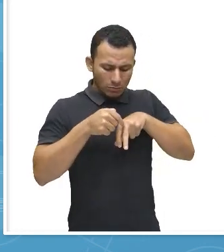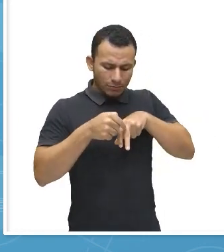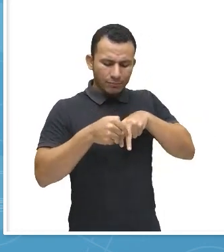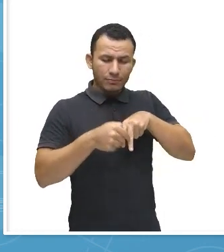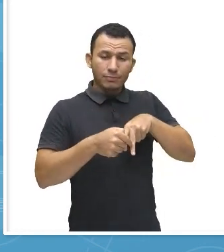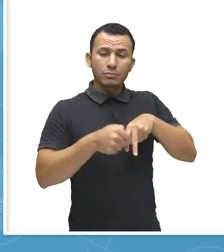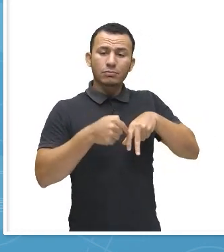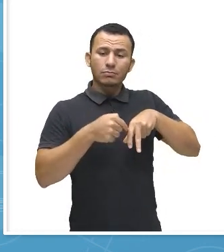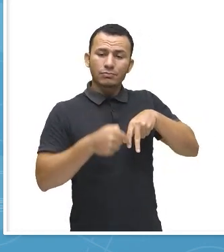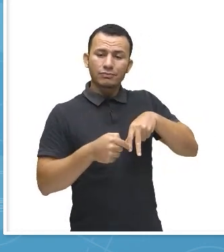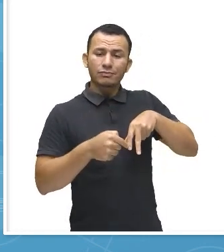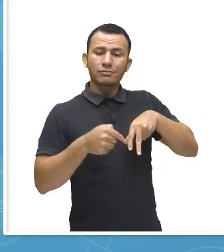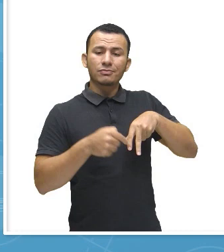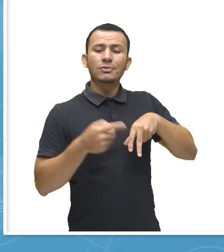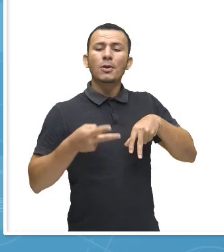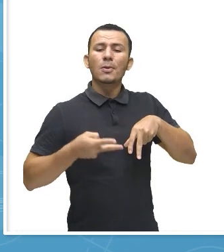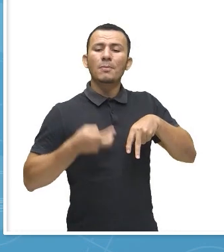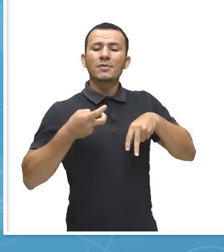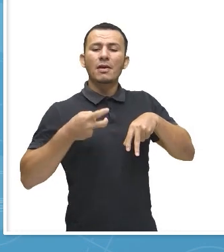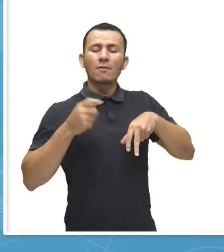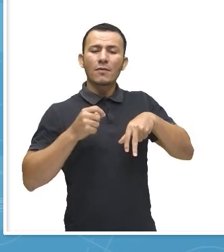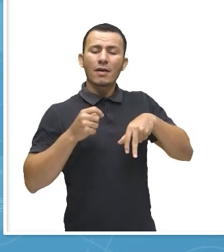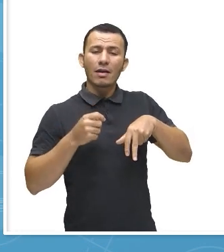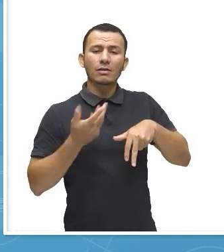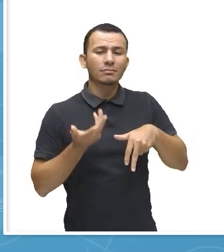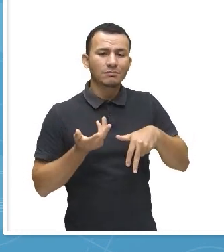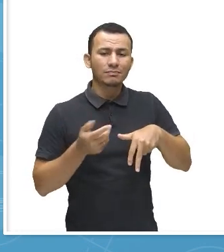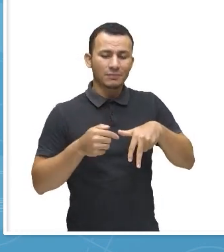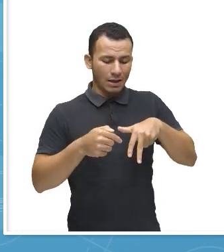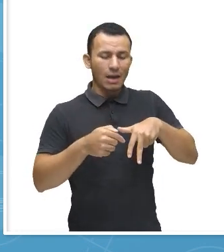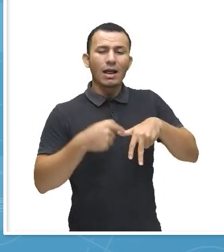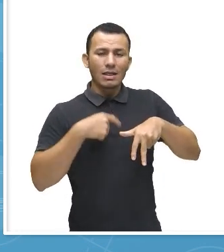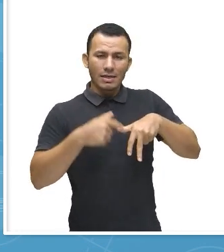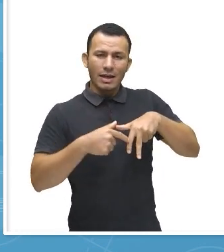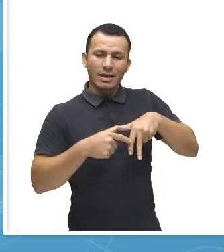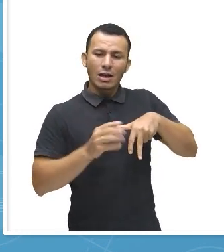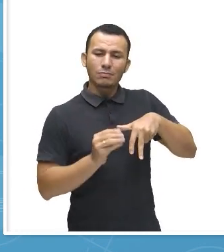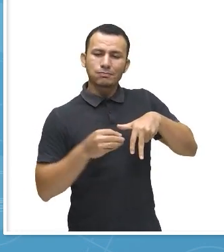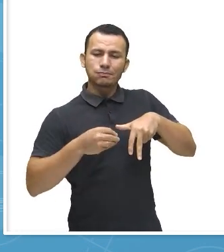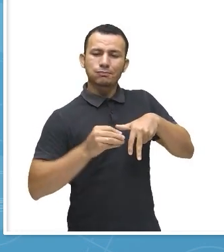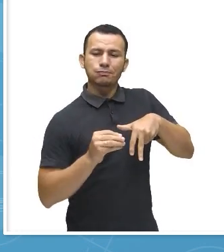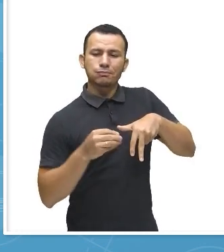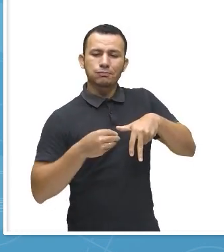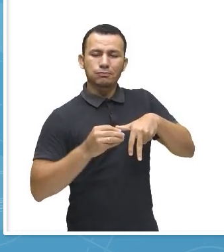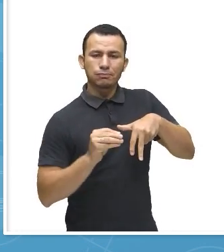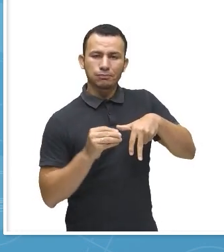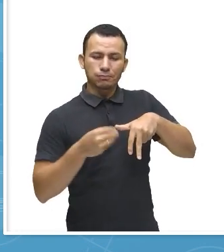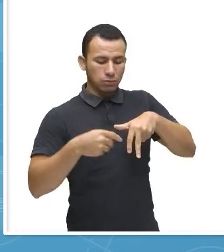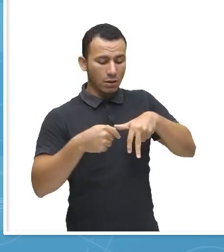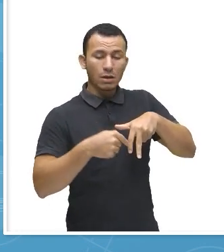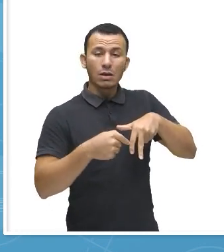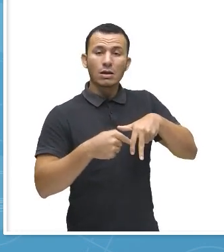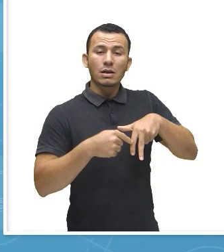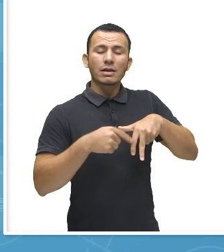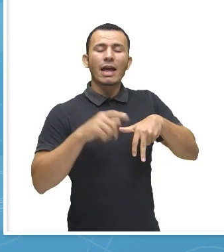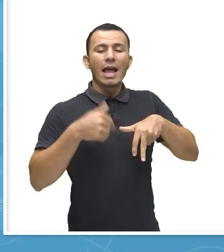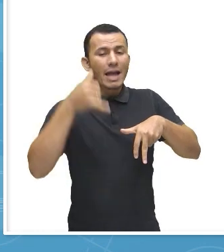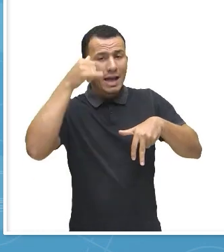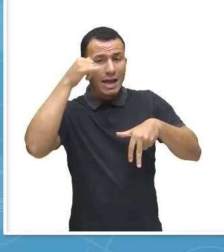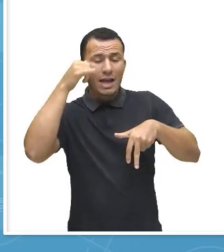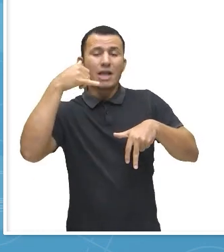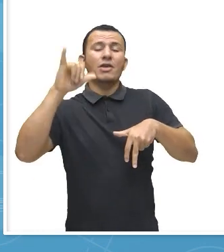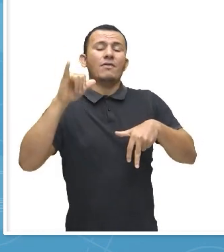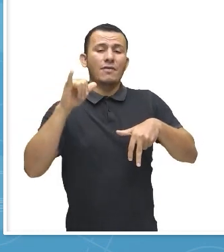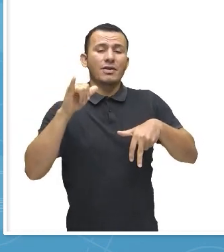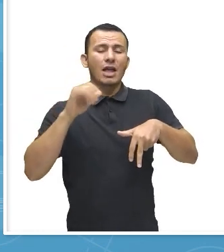osso, você observa a cartilagem, olha só, que é justamente para evitar